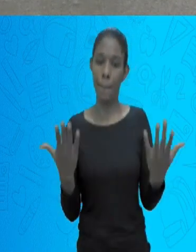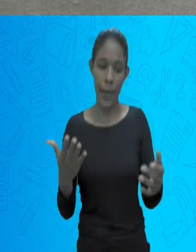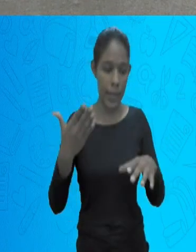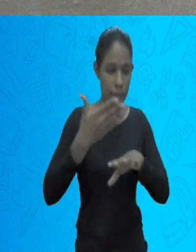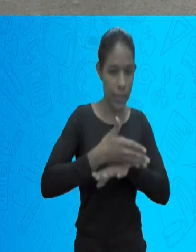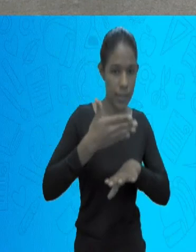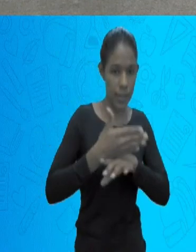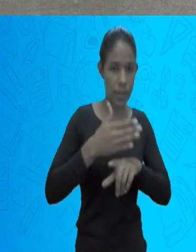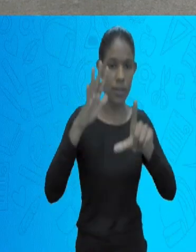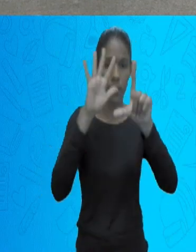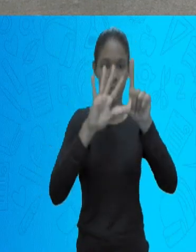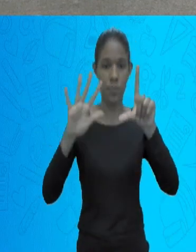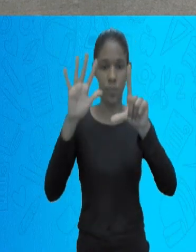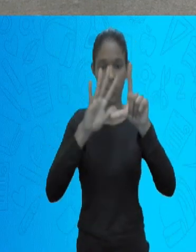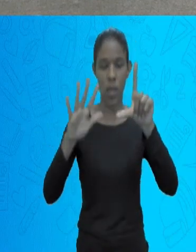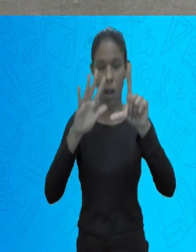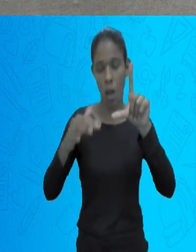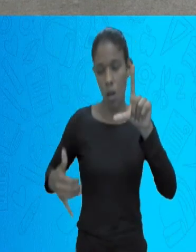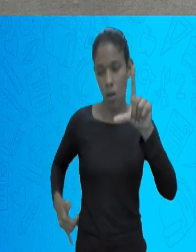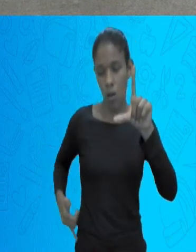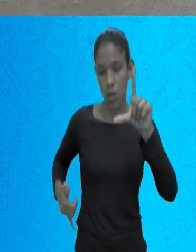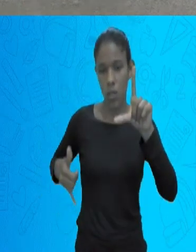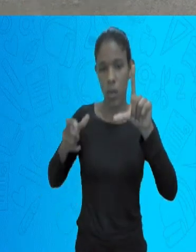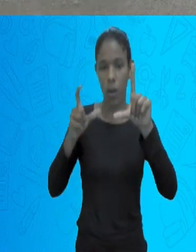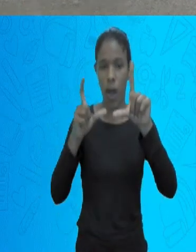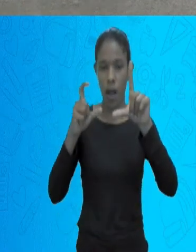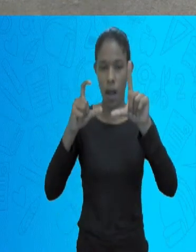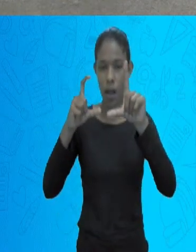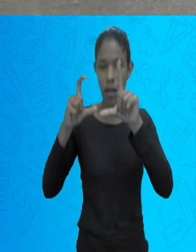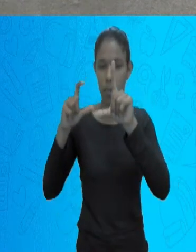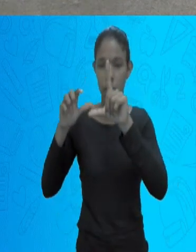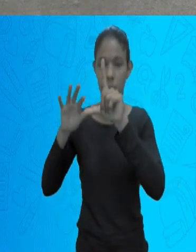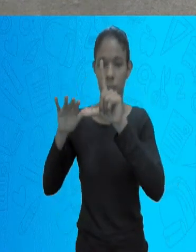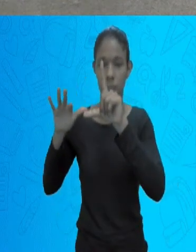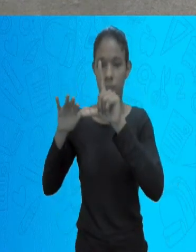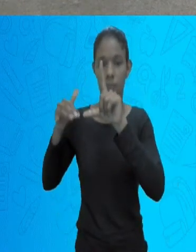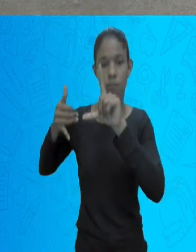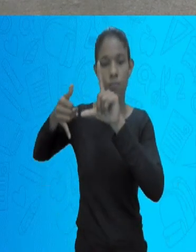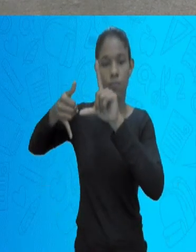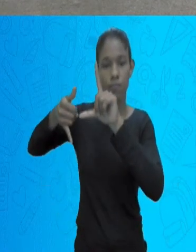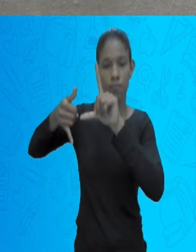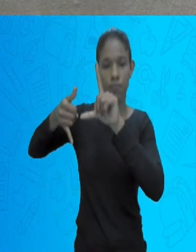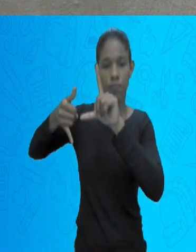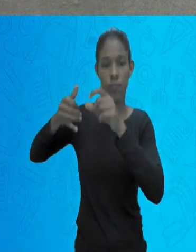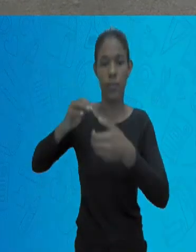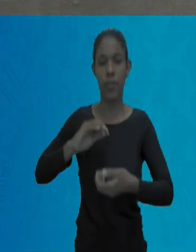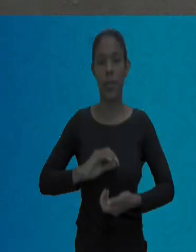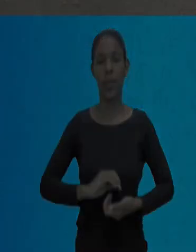SMED GV, basta apontar a câmera do seu celular para a imagem que aparece no canto da tela.